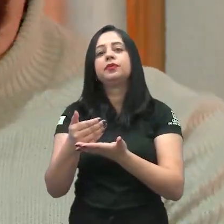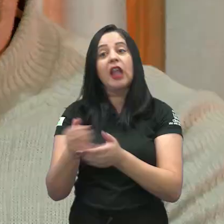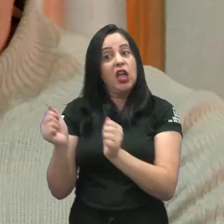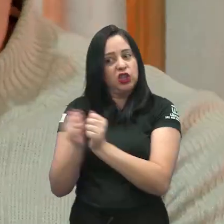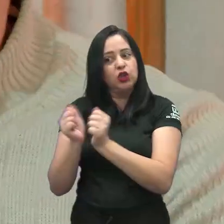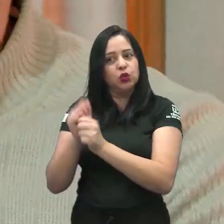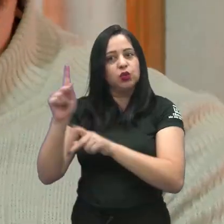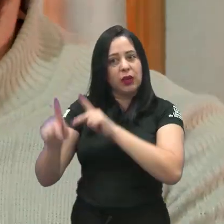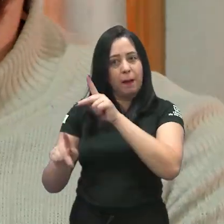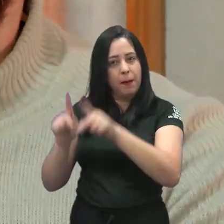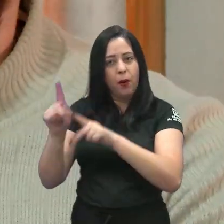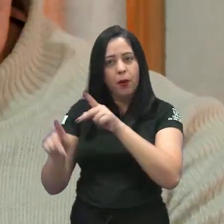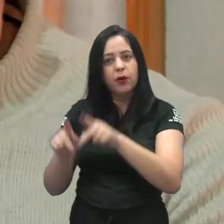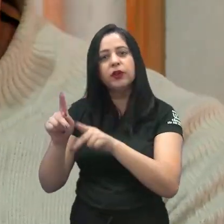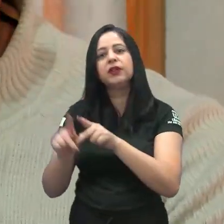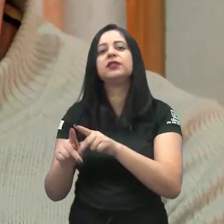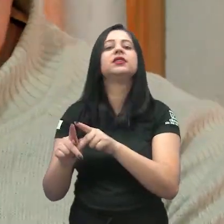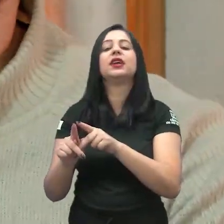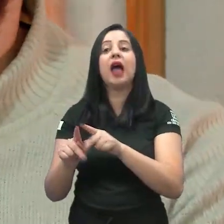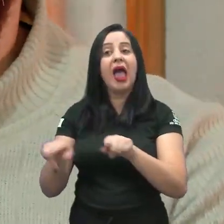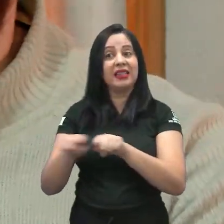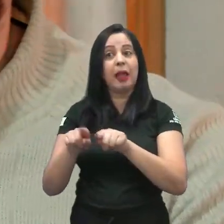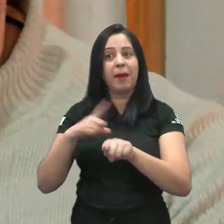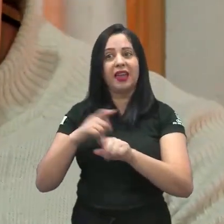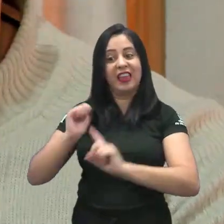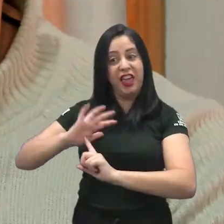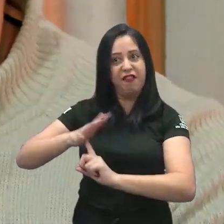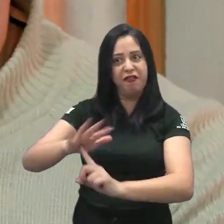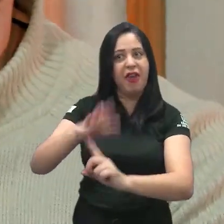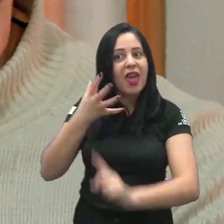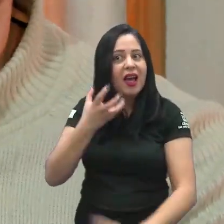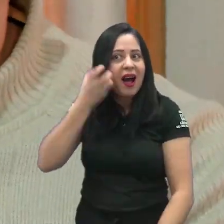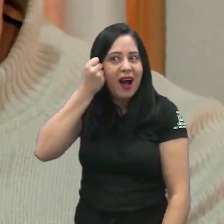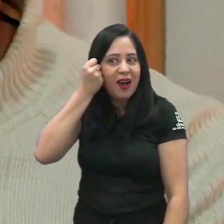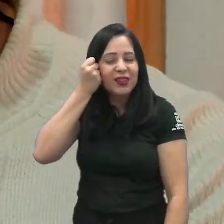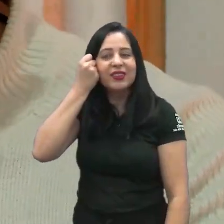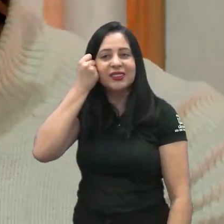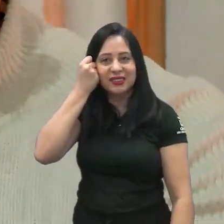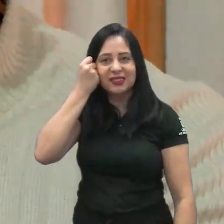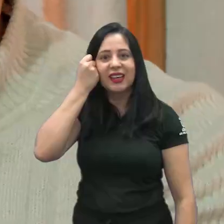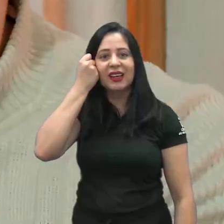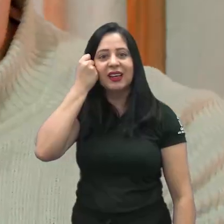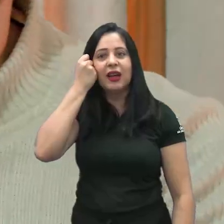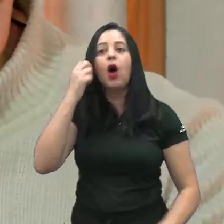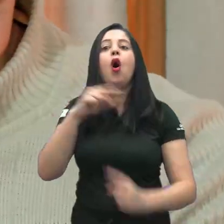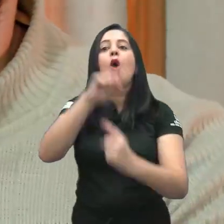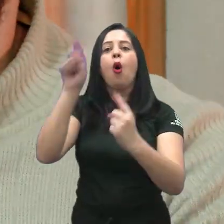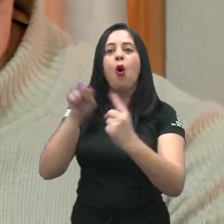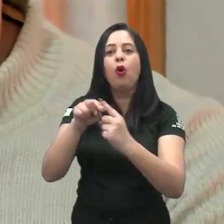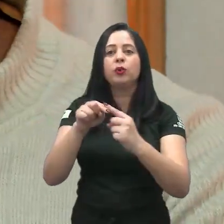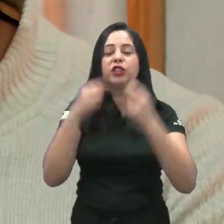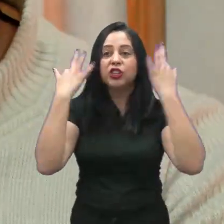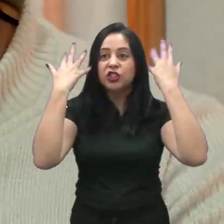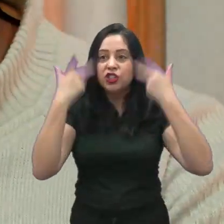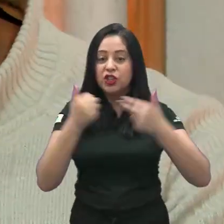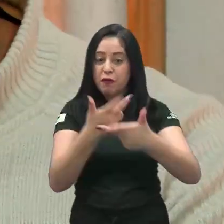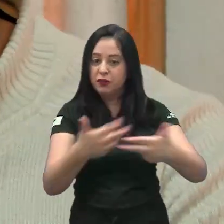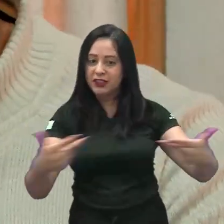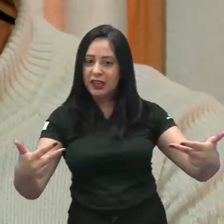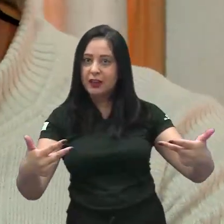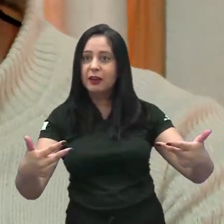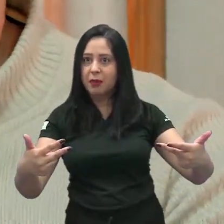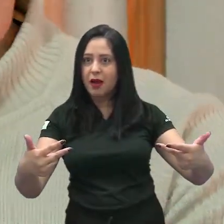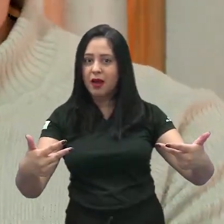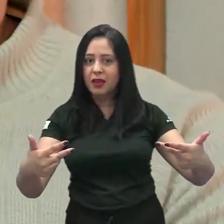que é basicamente o resgate de animais de rua, feiras de adoções, eventos populares, entendeu? Para fazer a doação dos animais mesmo, castração, mutirão